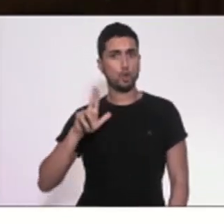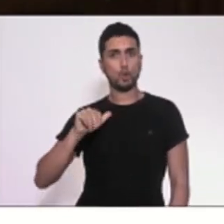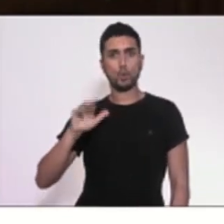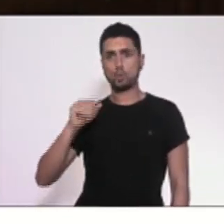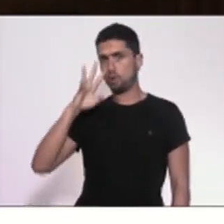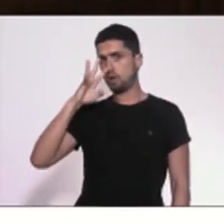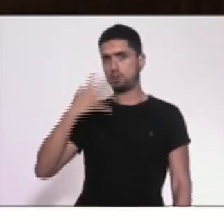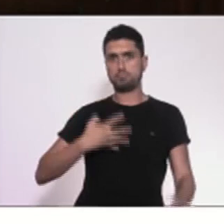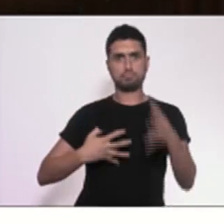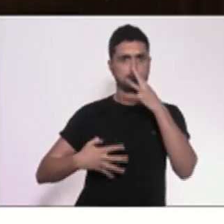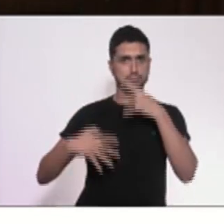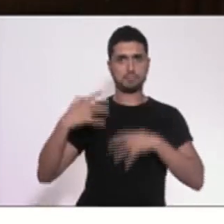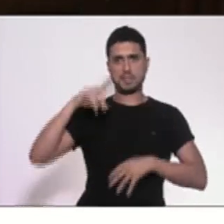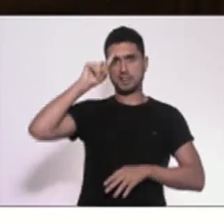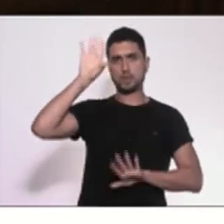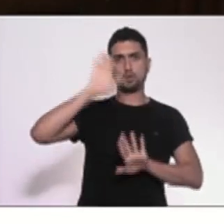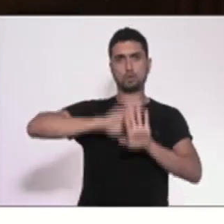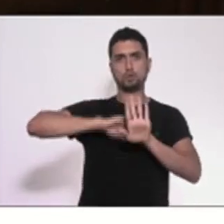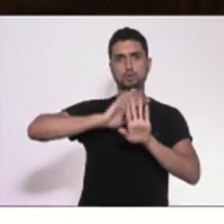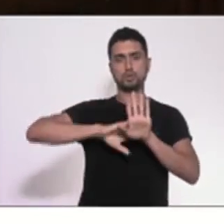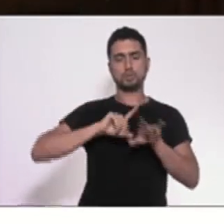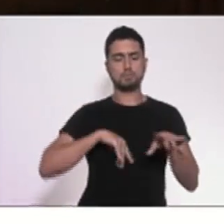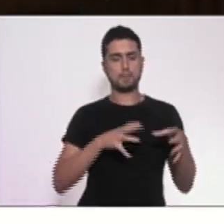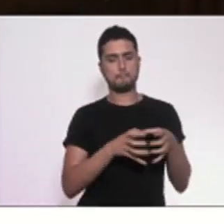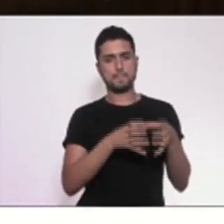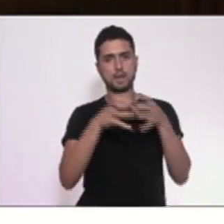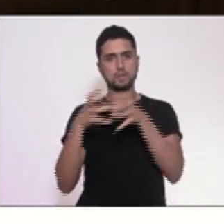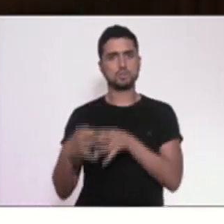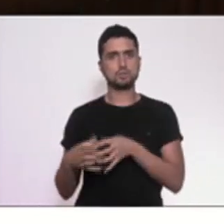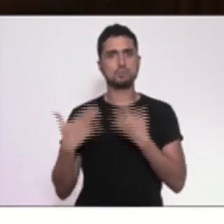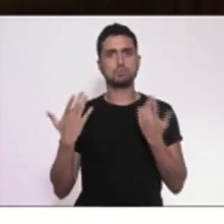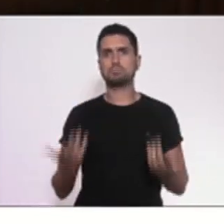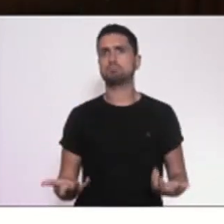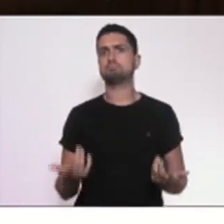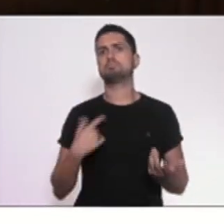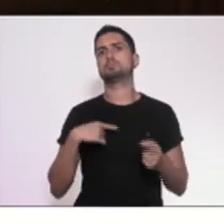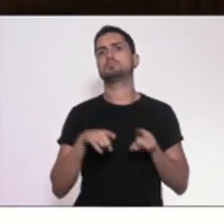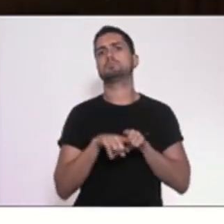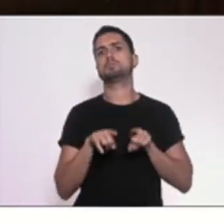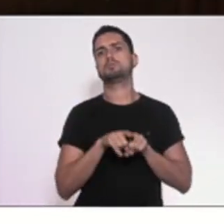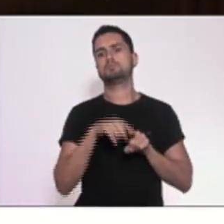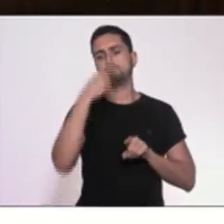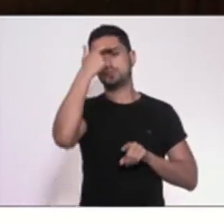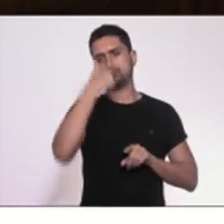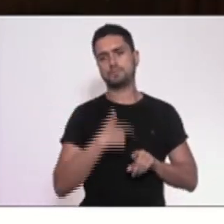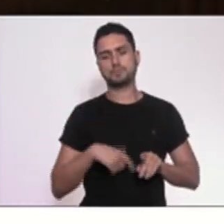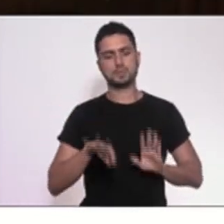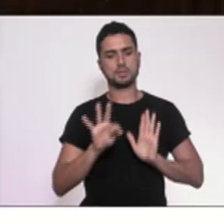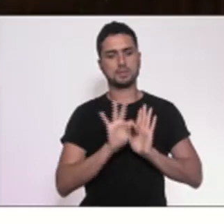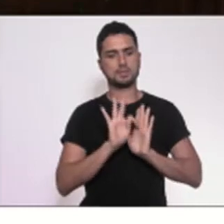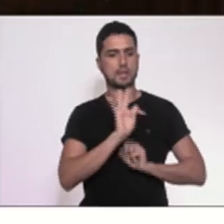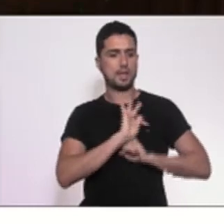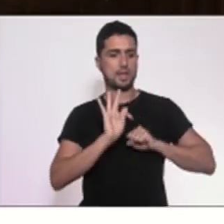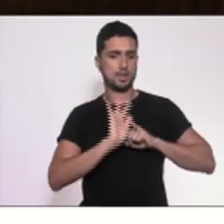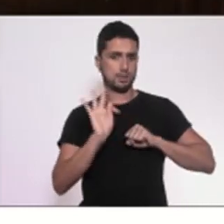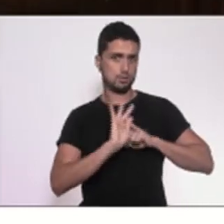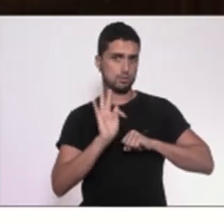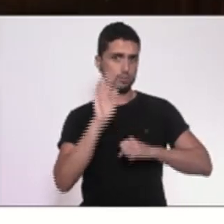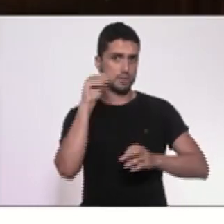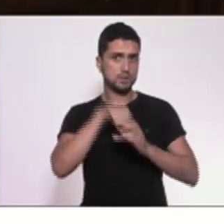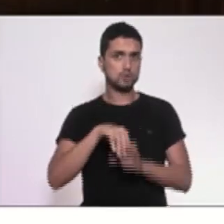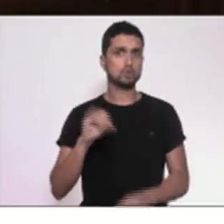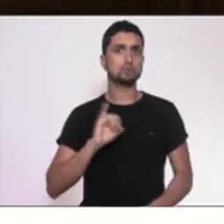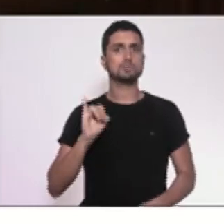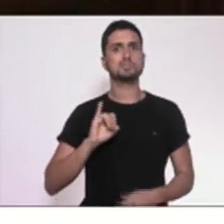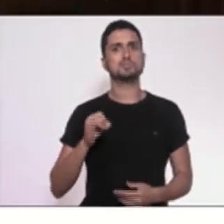natureza partidária ou ideológica devido ao perfil técnico e do trabalho baseado no conhecimento tecnológico dessa instituição. o governo